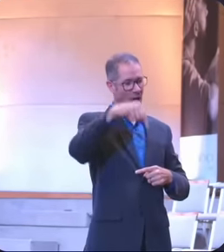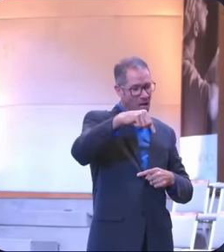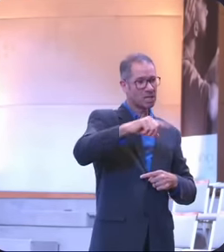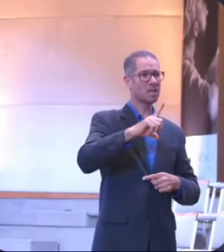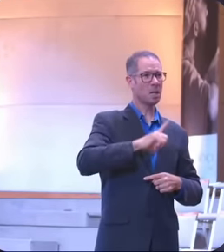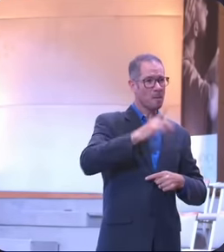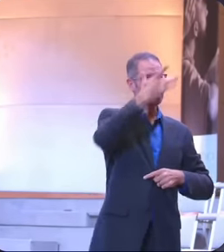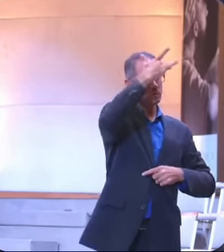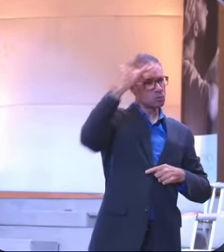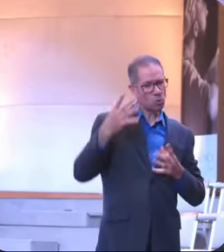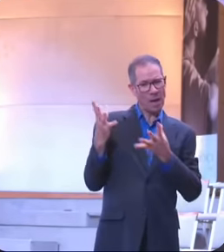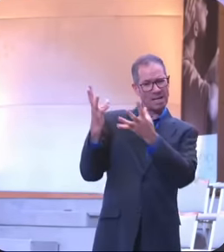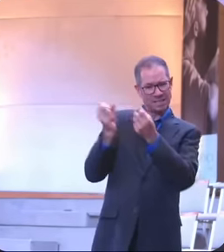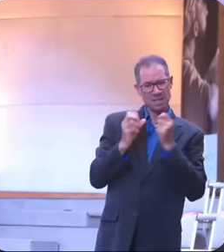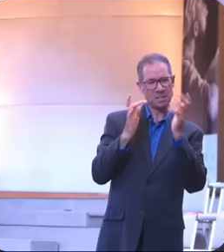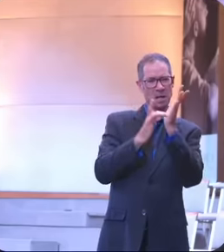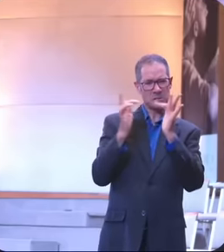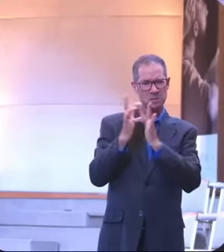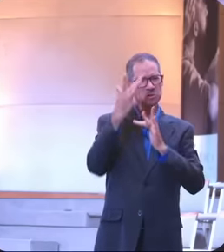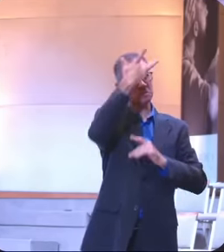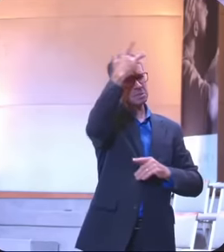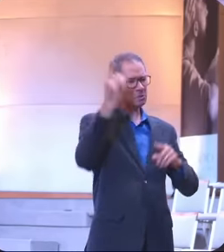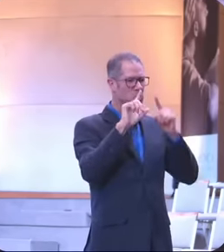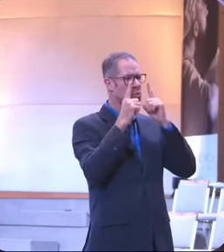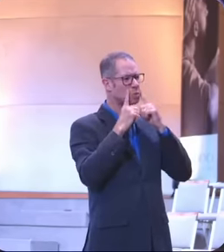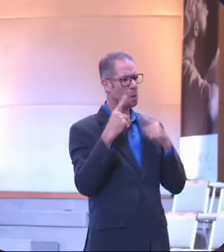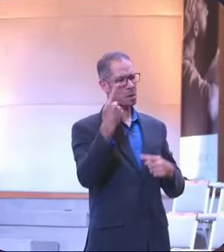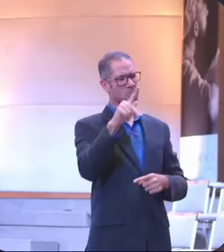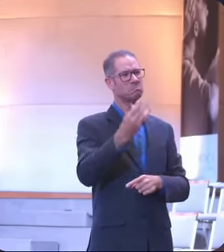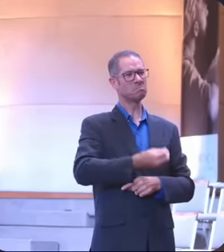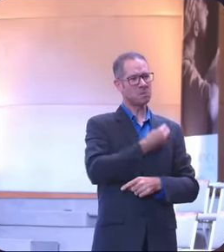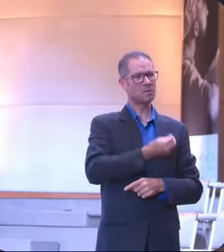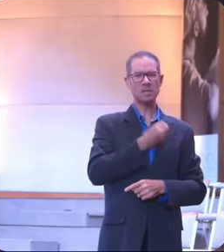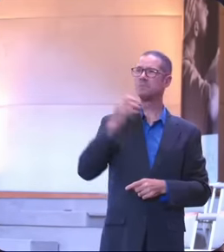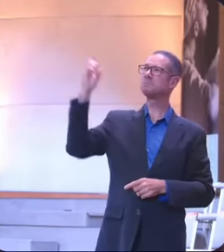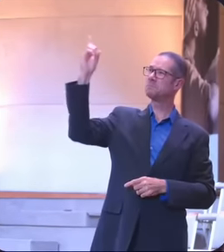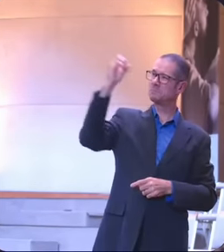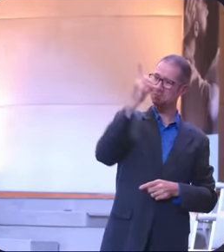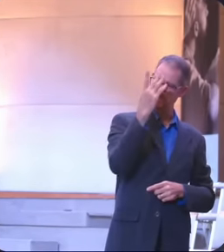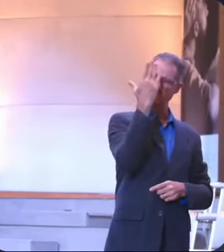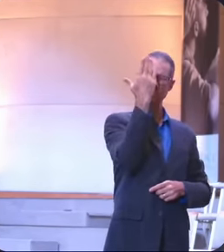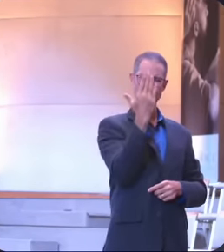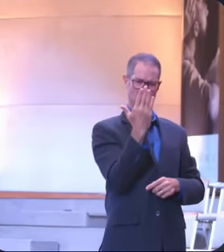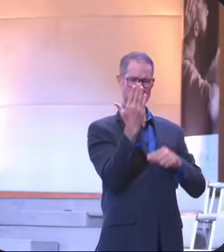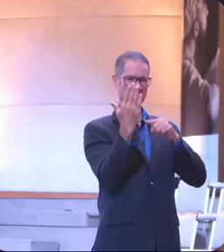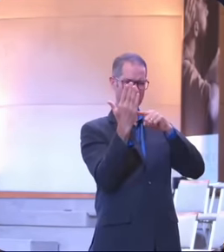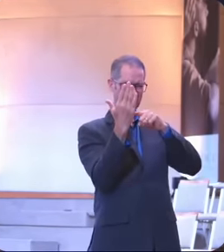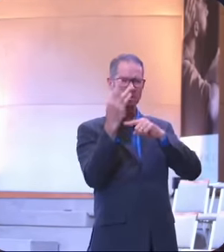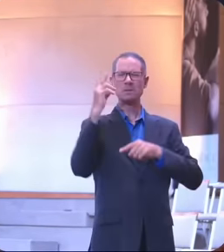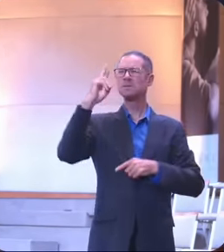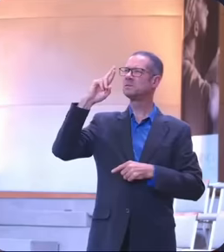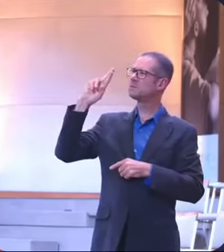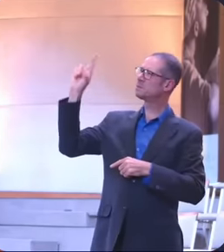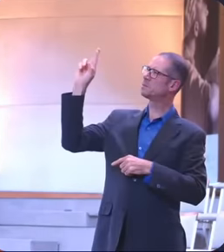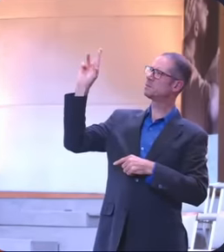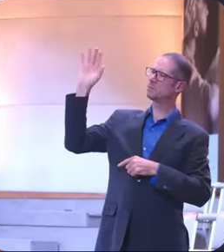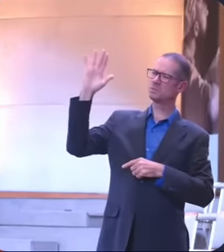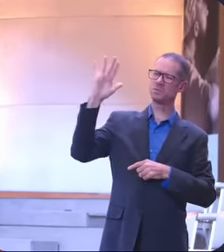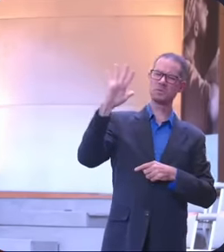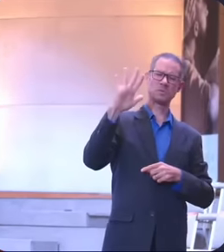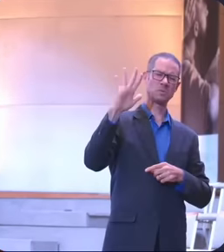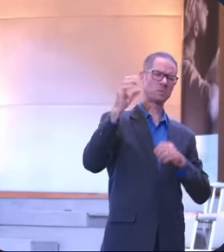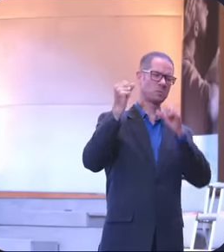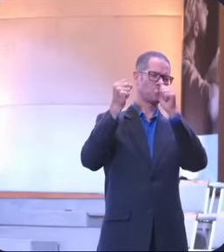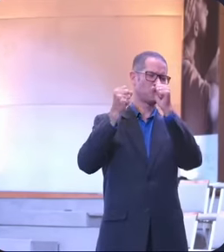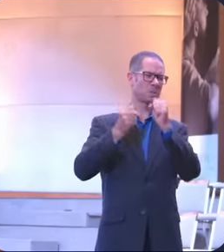que vai se converter porque tem gente chorando por você, na presença de Deus. Senhor, põe a tua mão de poder e